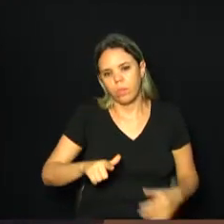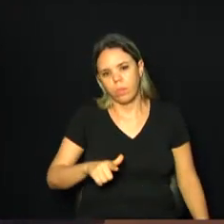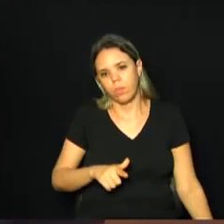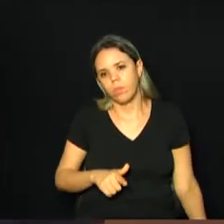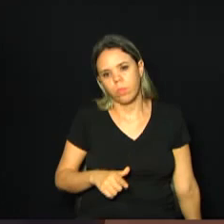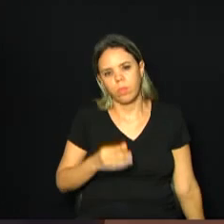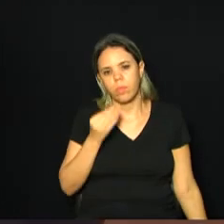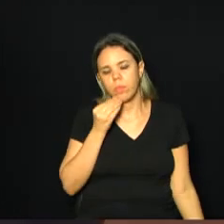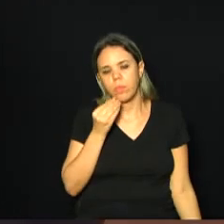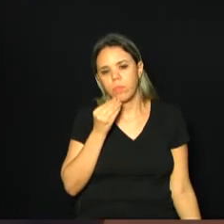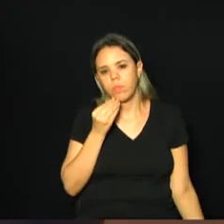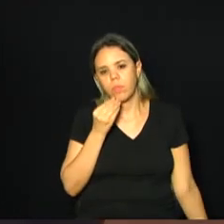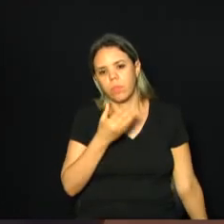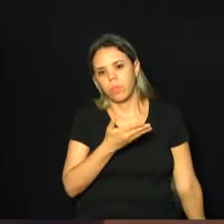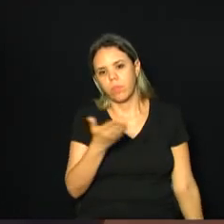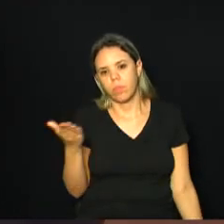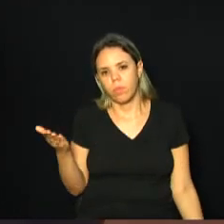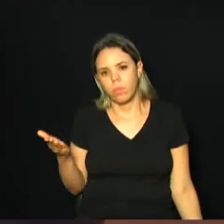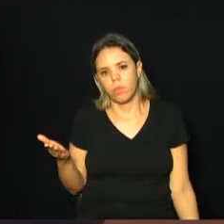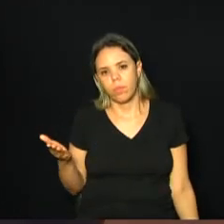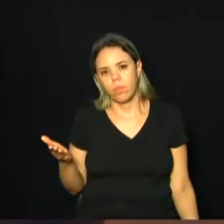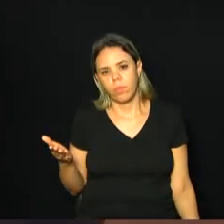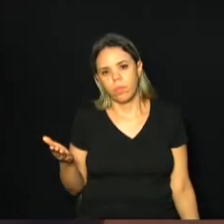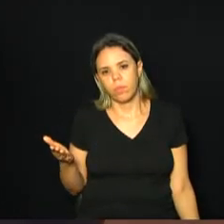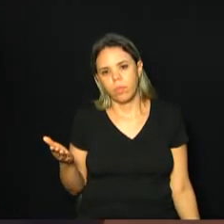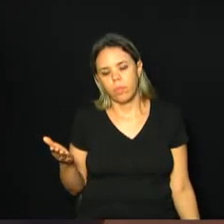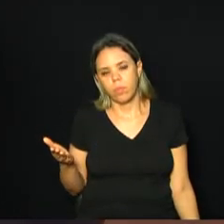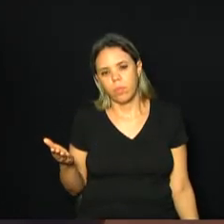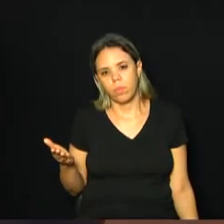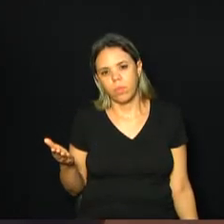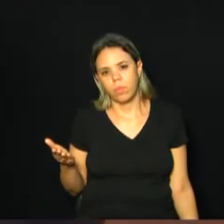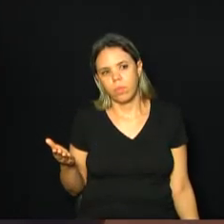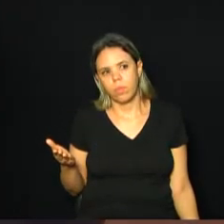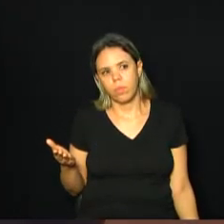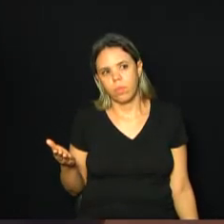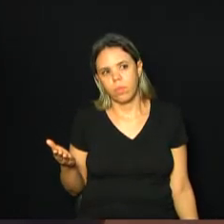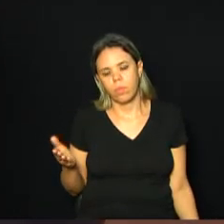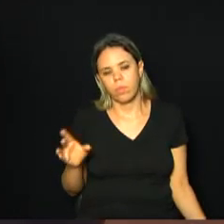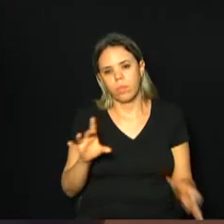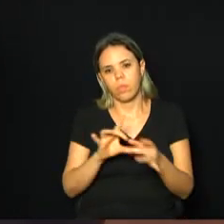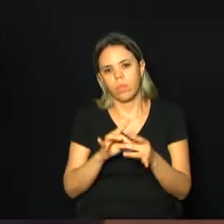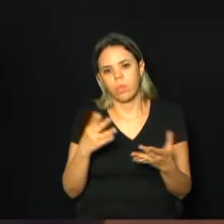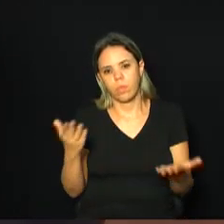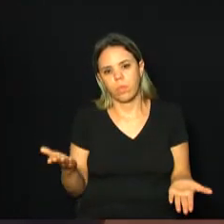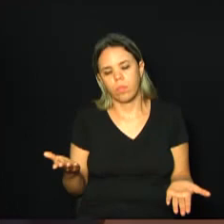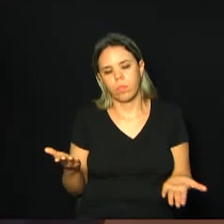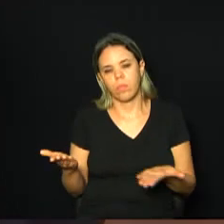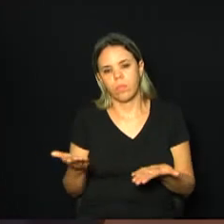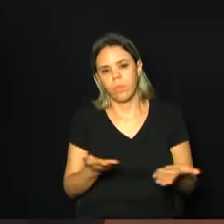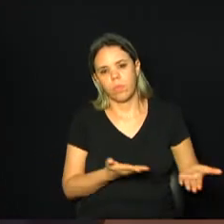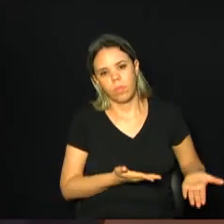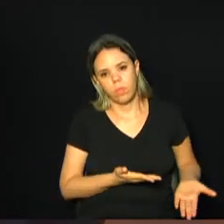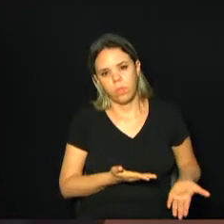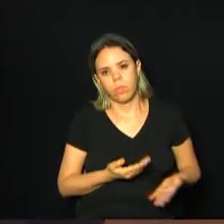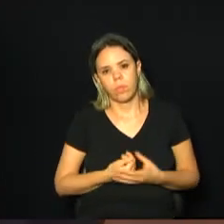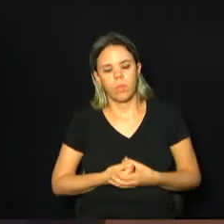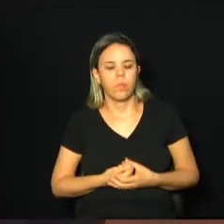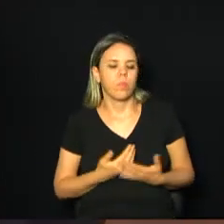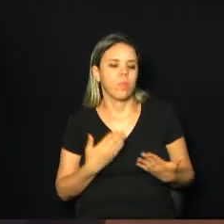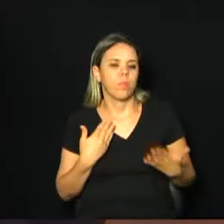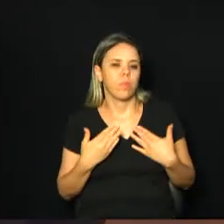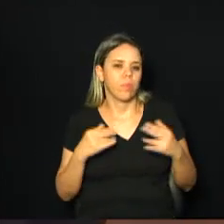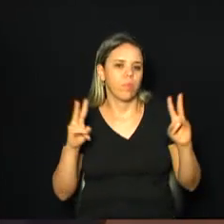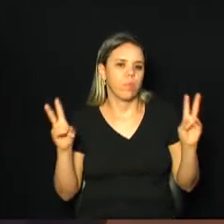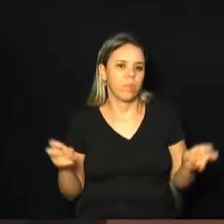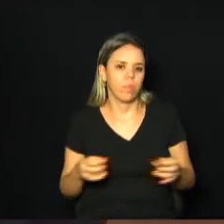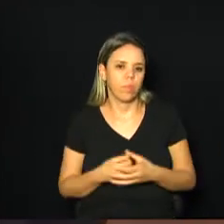a oportunidade de vocês pela disponibilidade de nos receber e debater sobre o